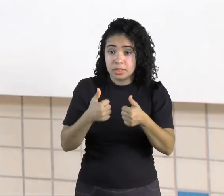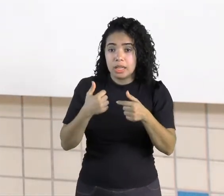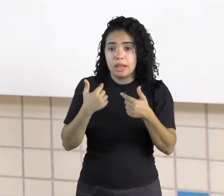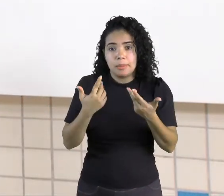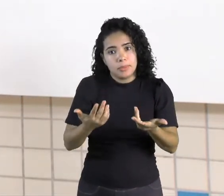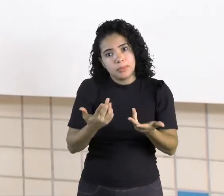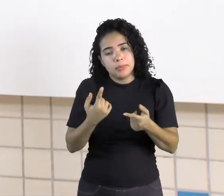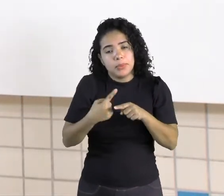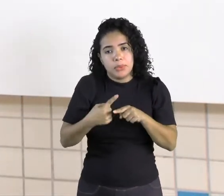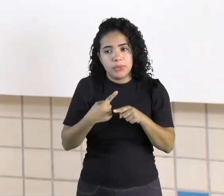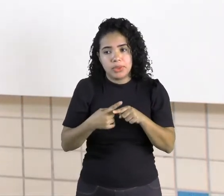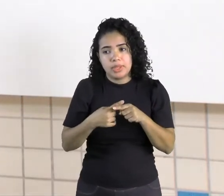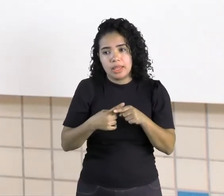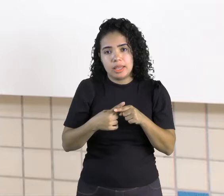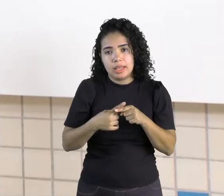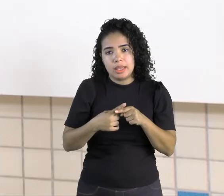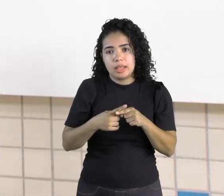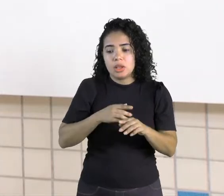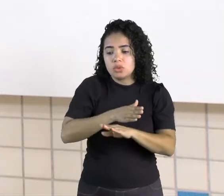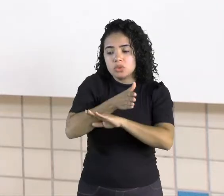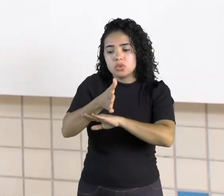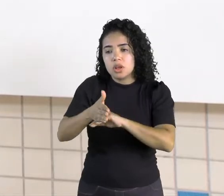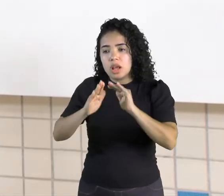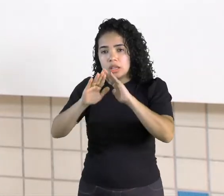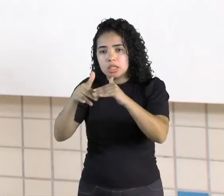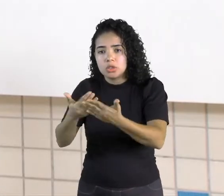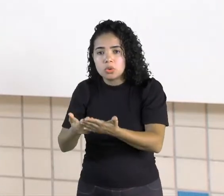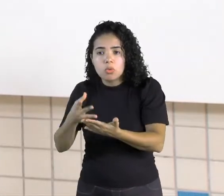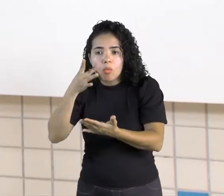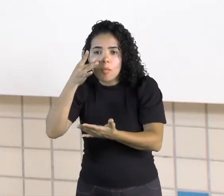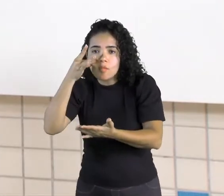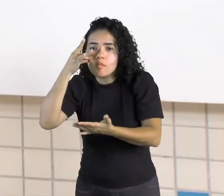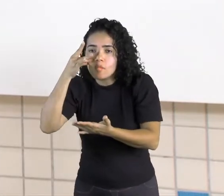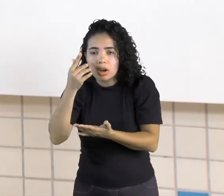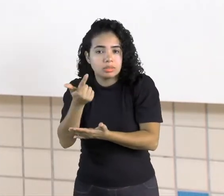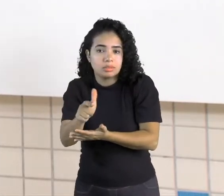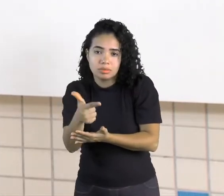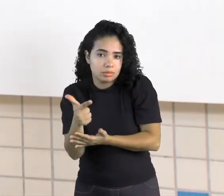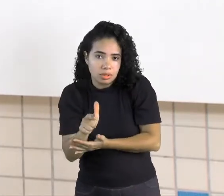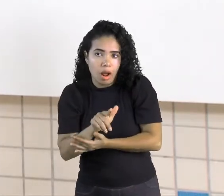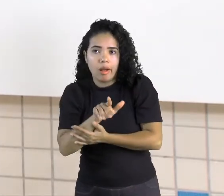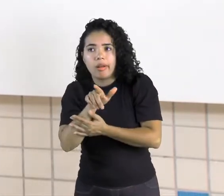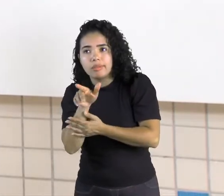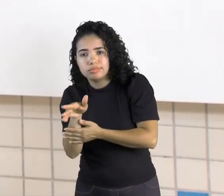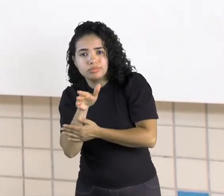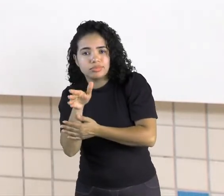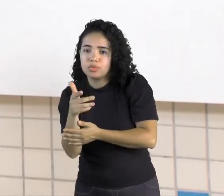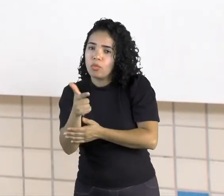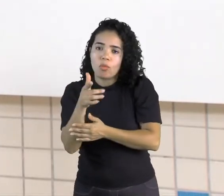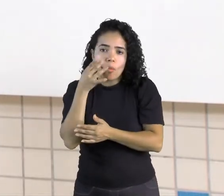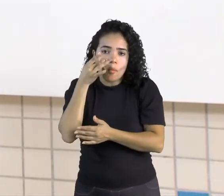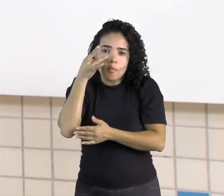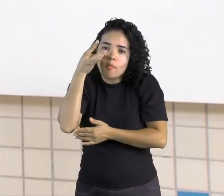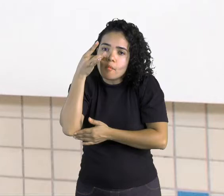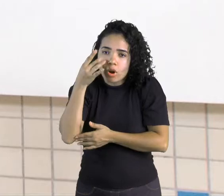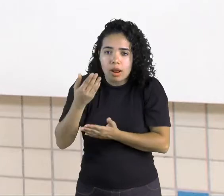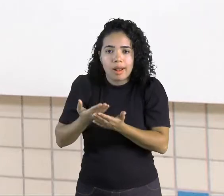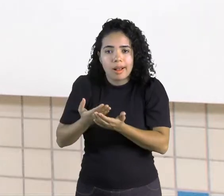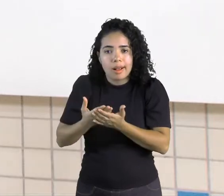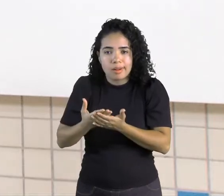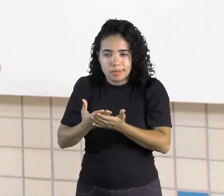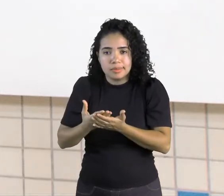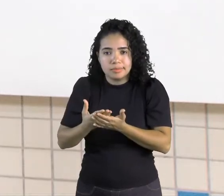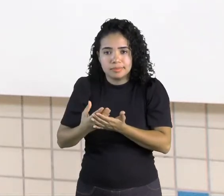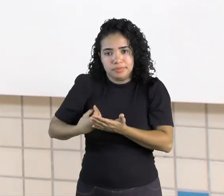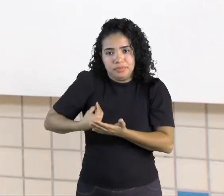não está mais vindo e indo à escola, né? Para estar ali acessando os livros